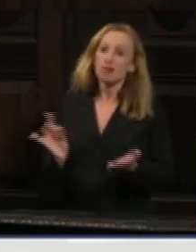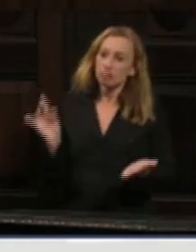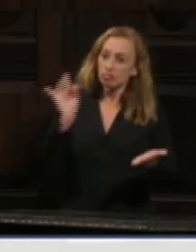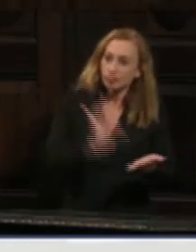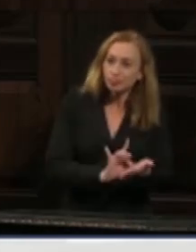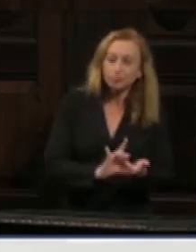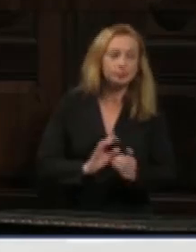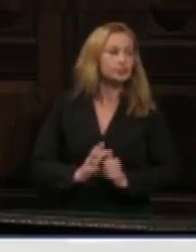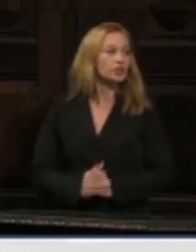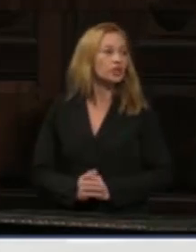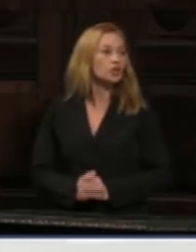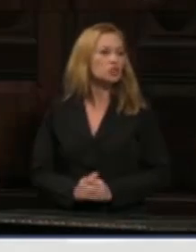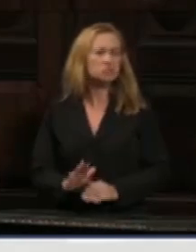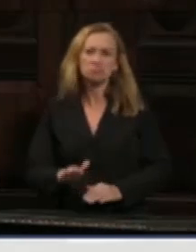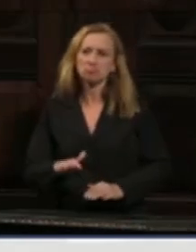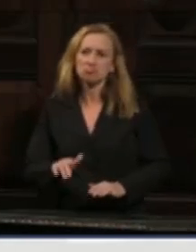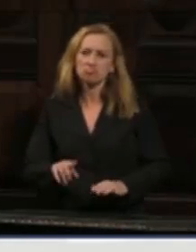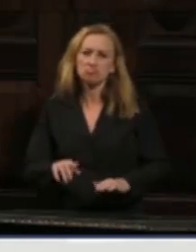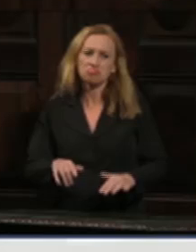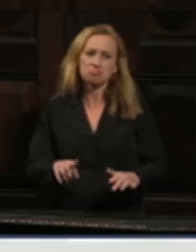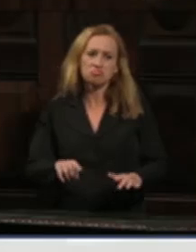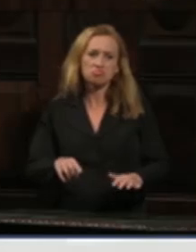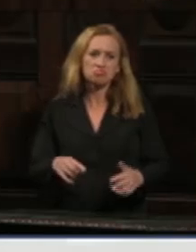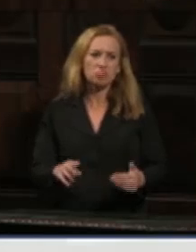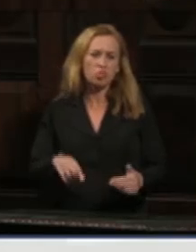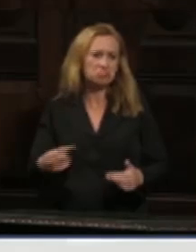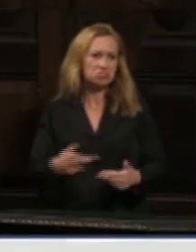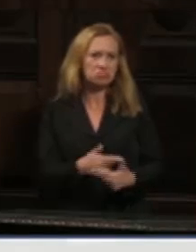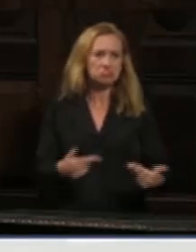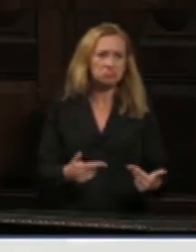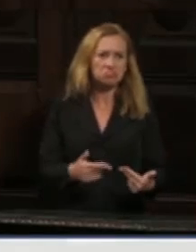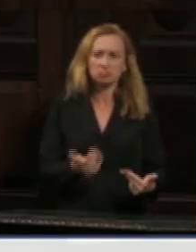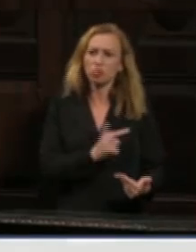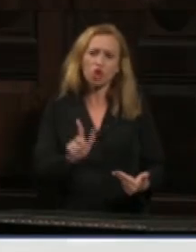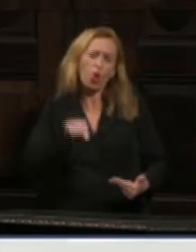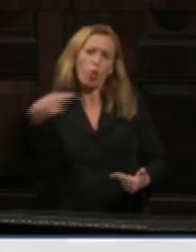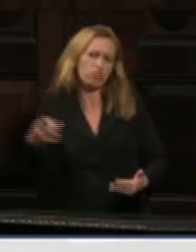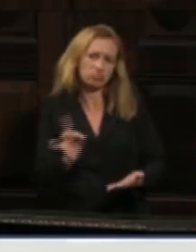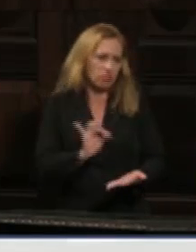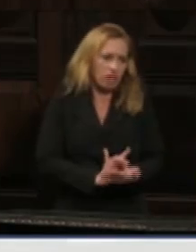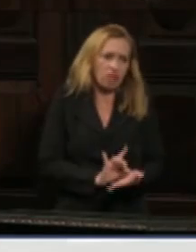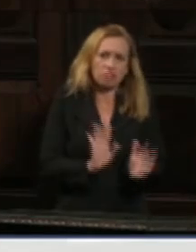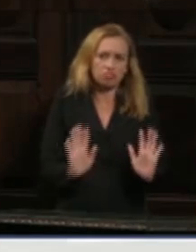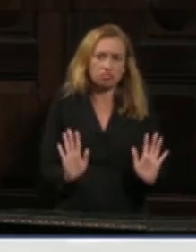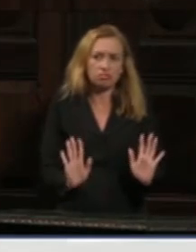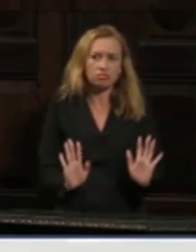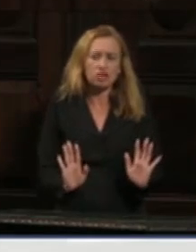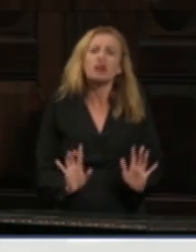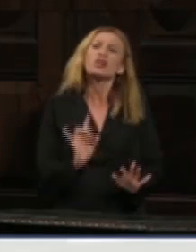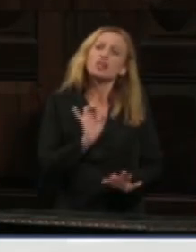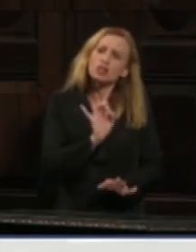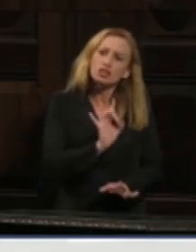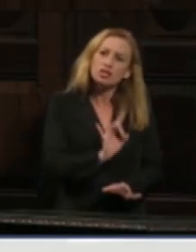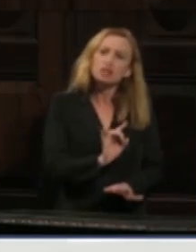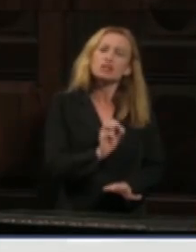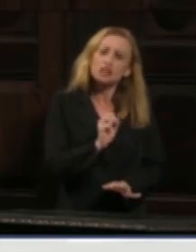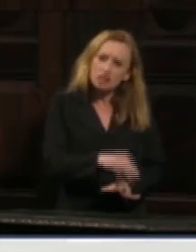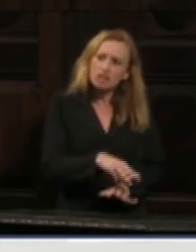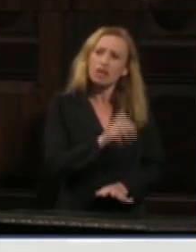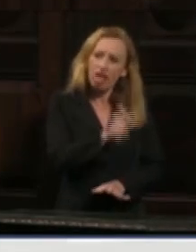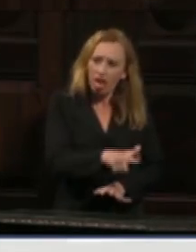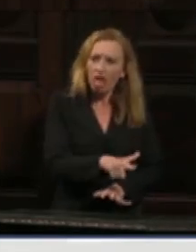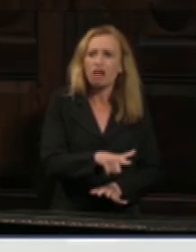realidade. Fora disso, não tem outra realidade. E essa realidade se